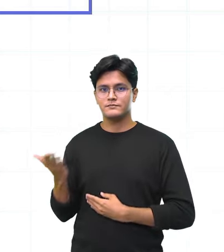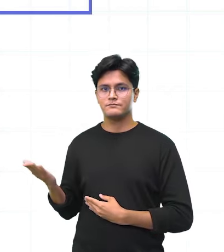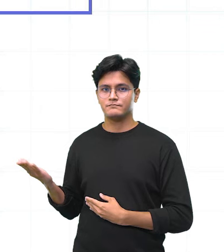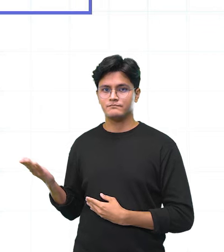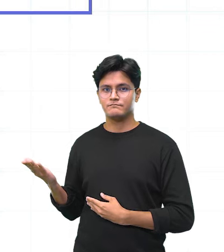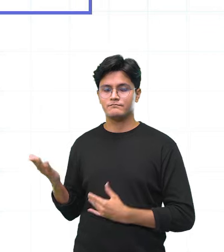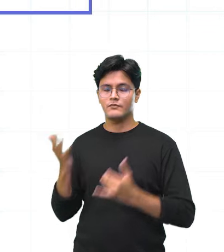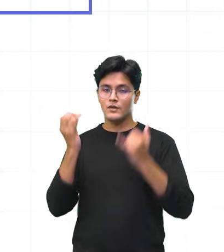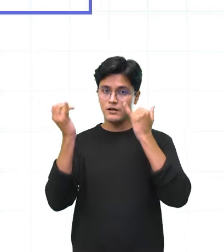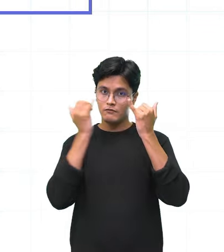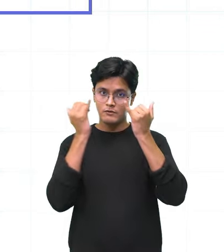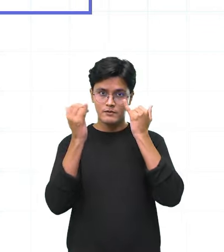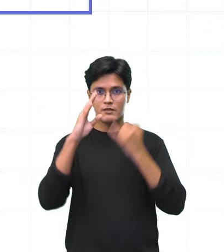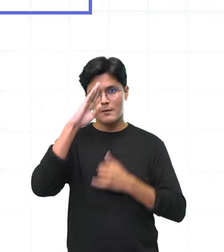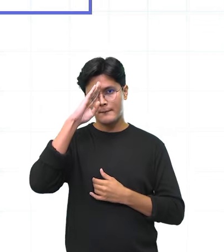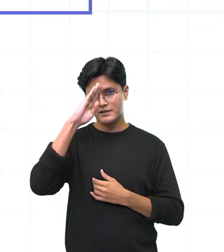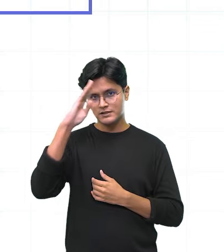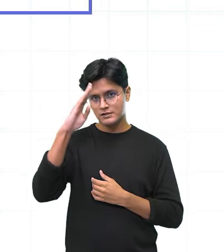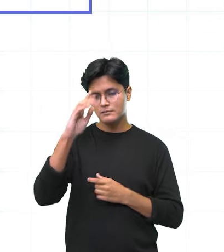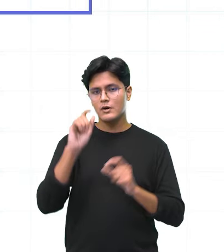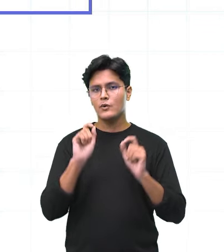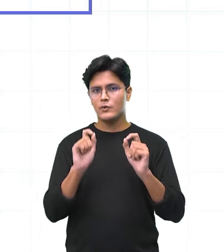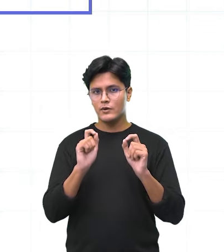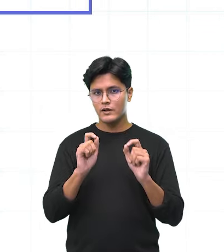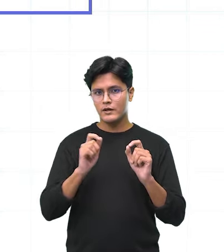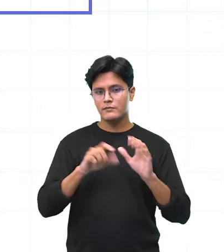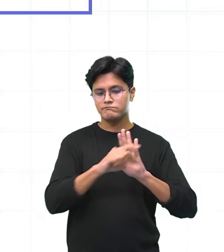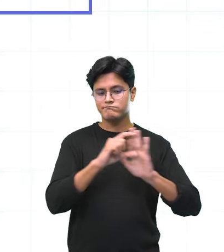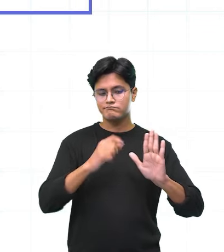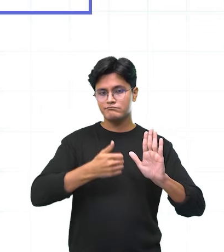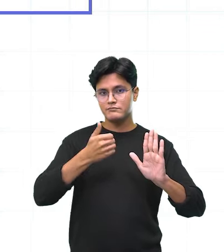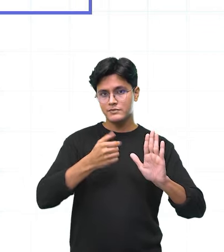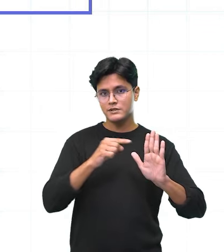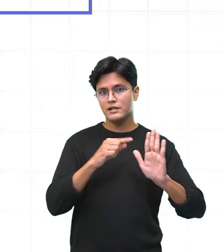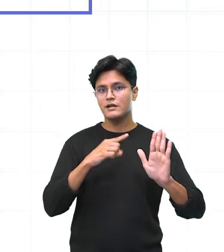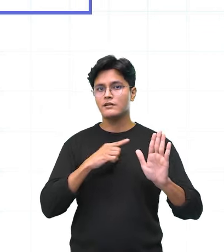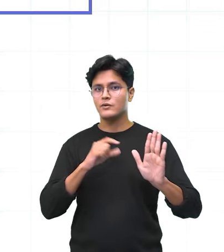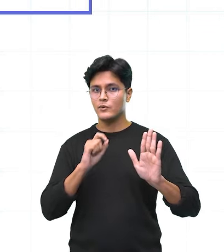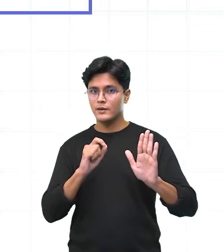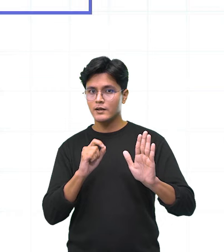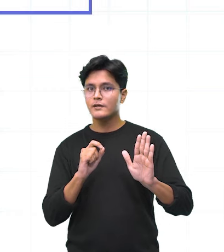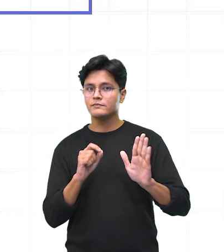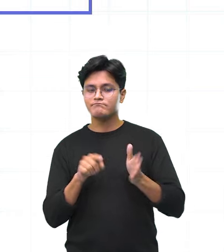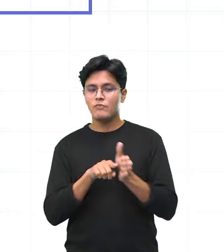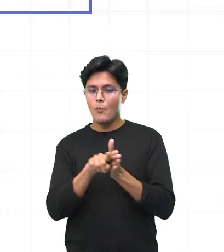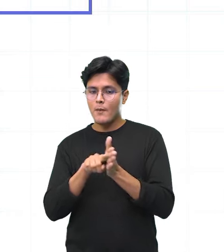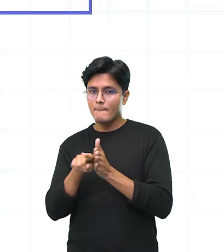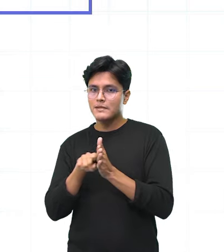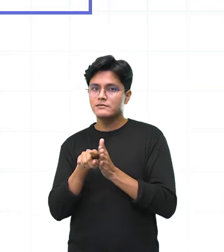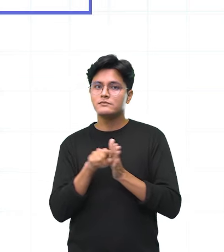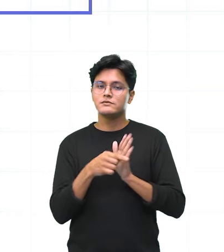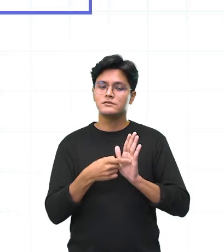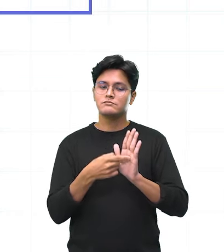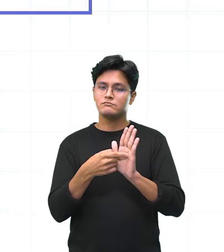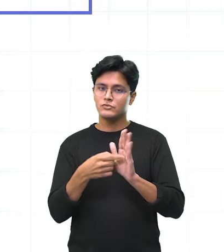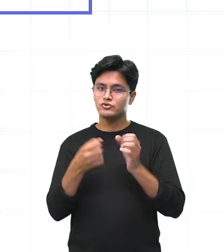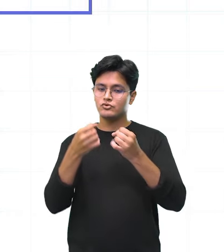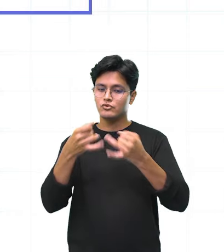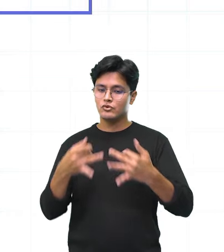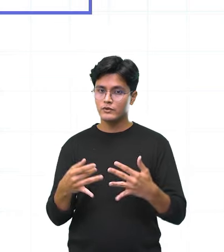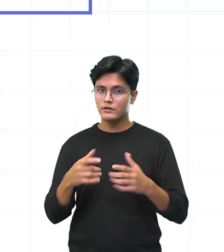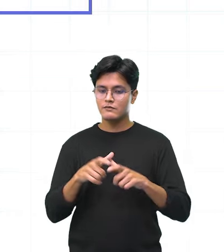principal. Neste primeiro parágrafo foi uma pesquisa apontou um crescimento